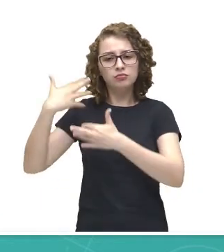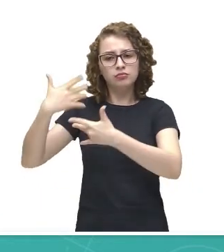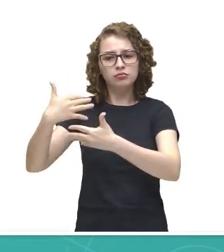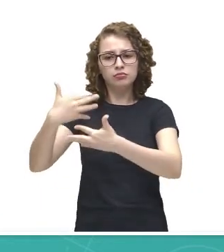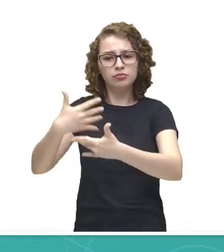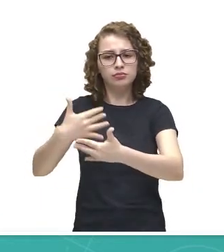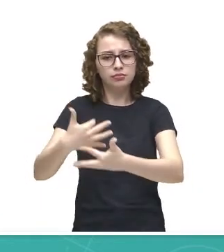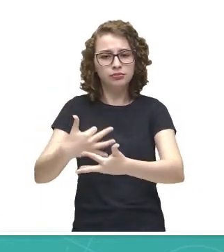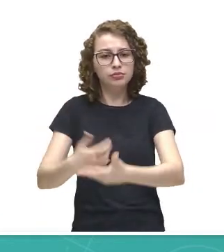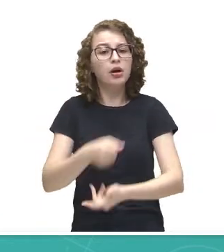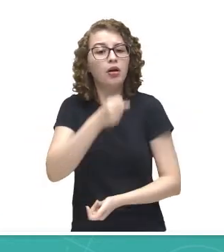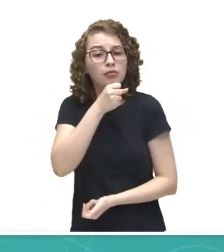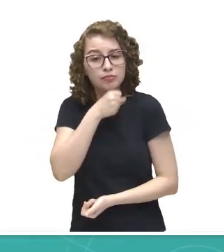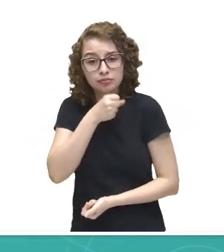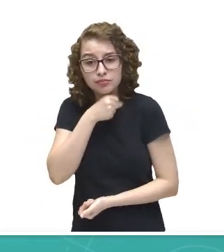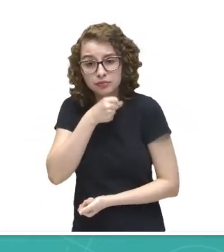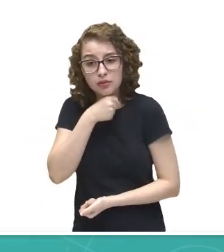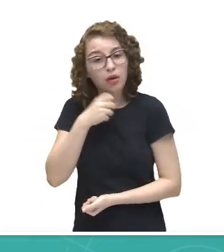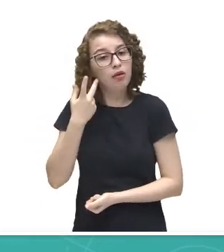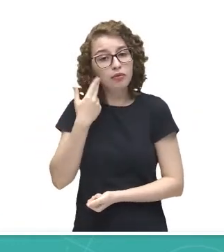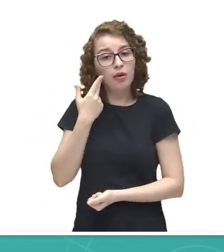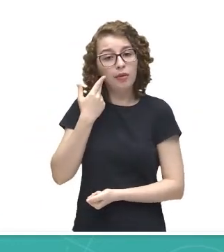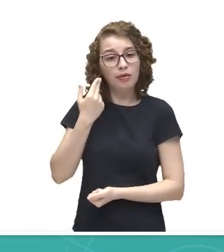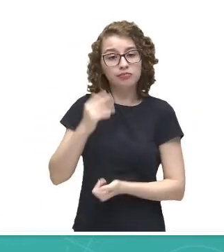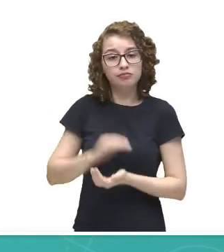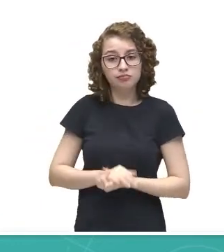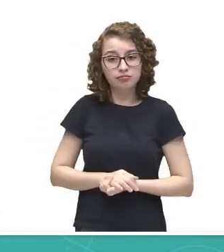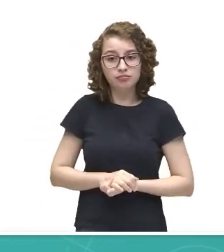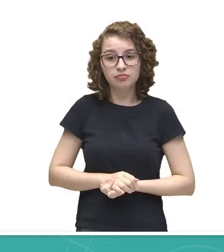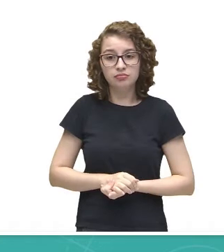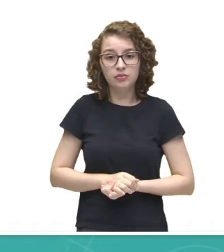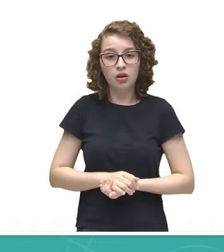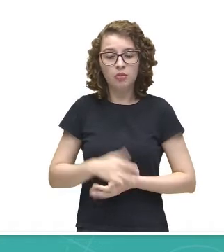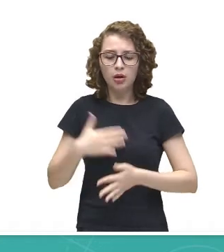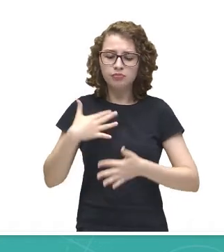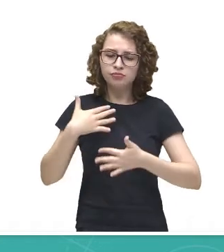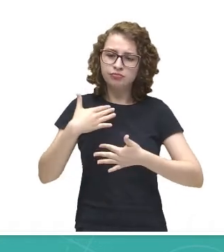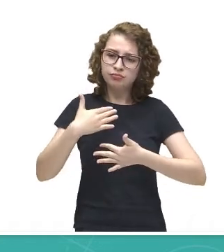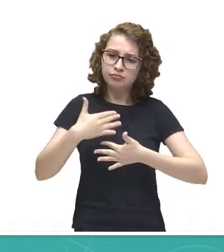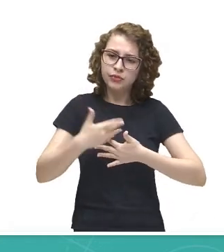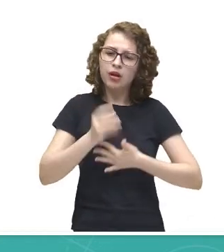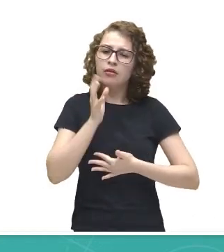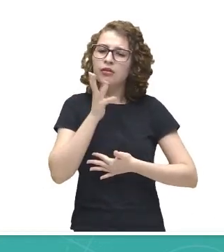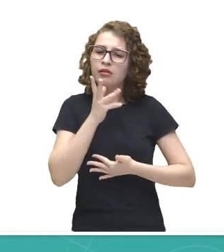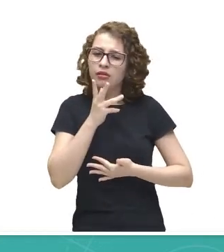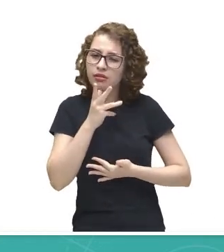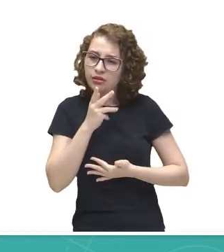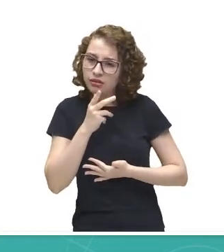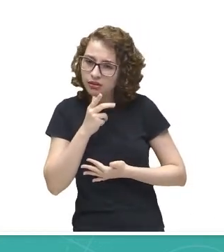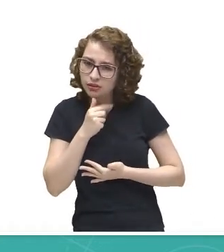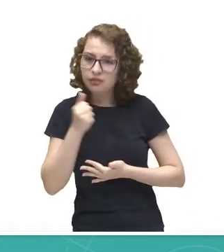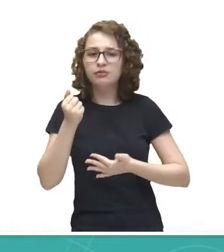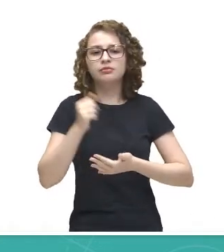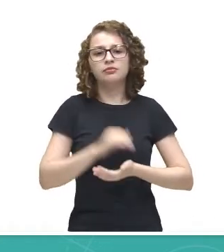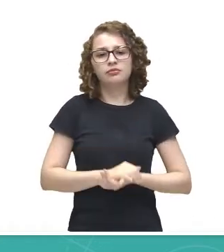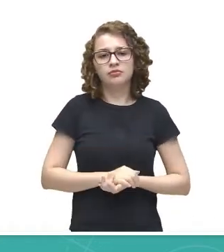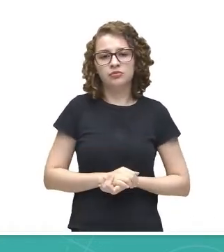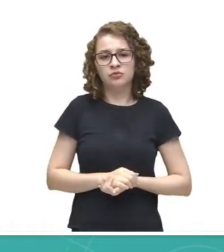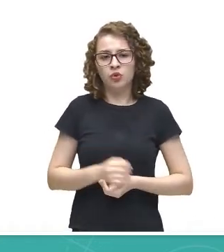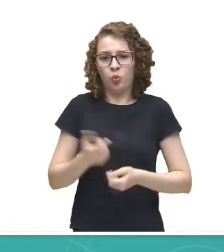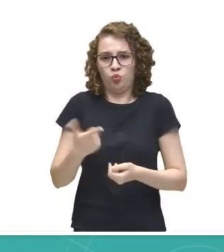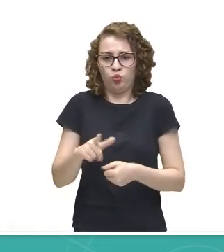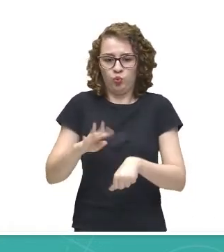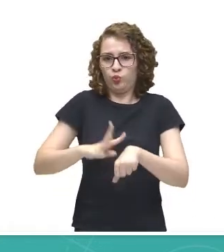desse envelhecimento, mas de uma forma mais o quê? Gradual, mais lenta, tá? Não tem